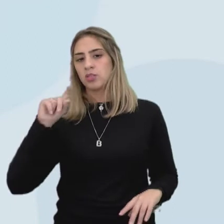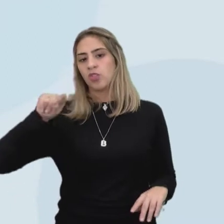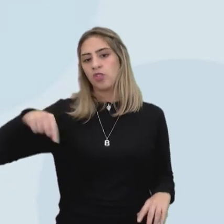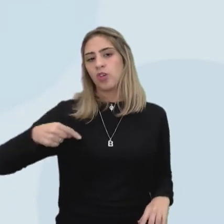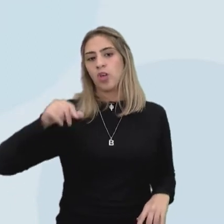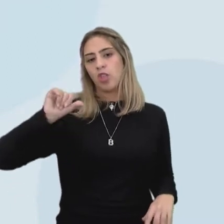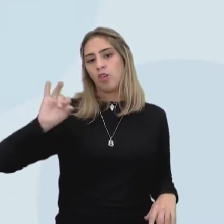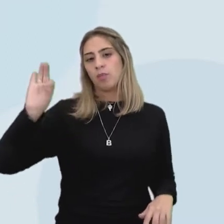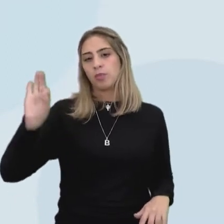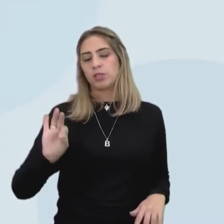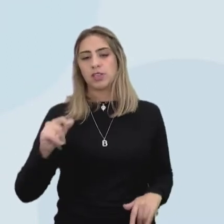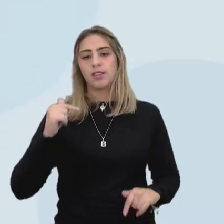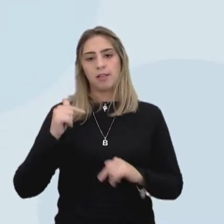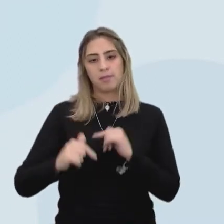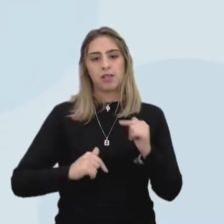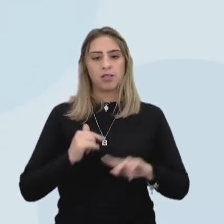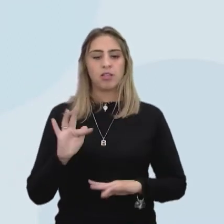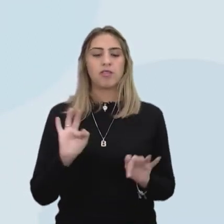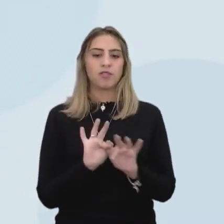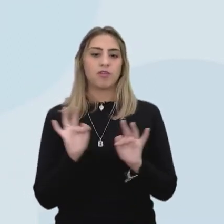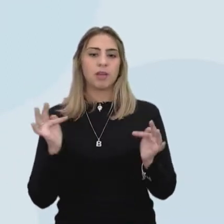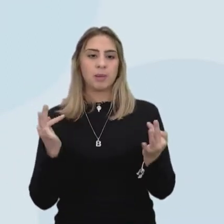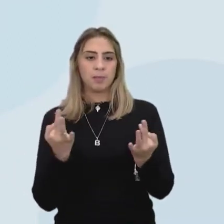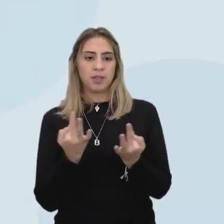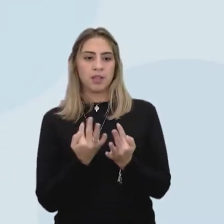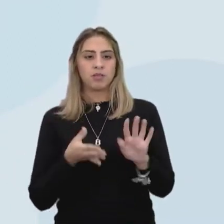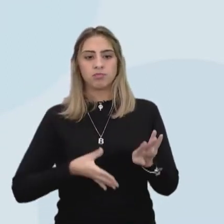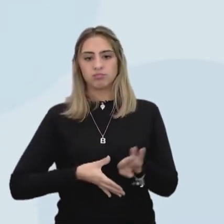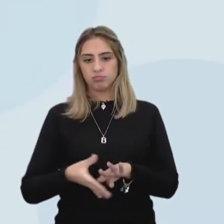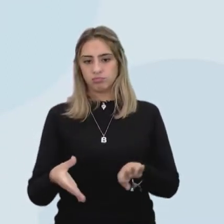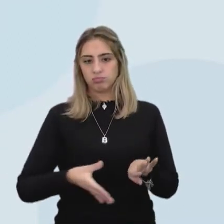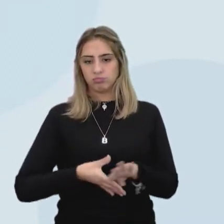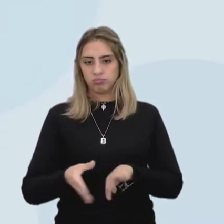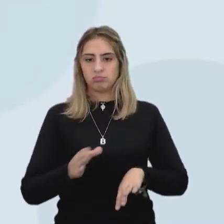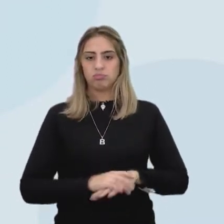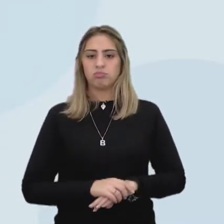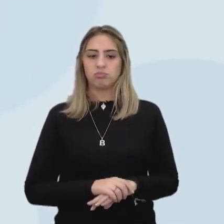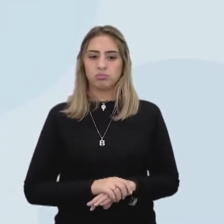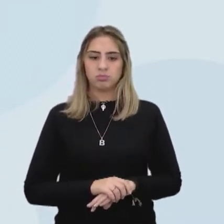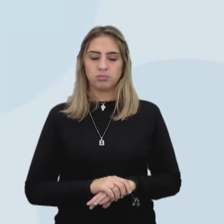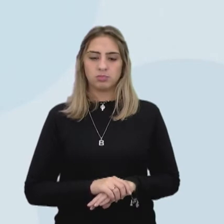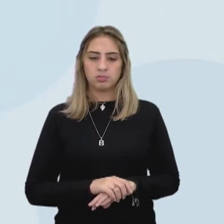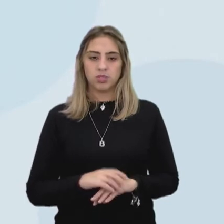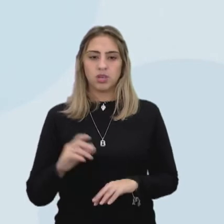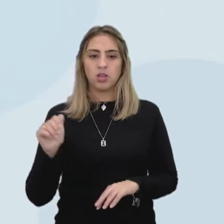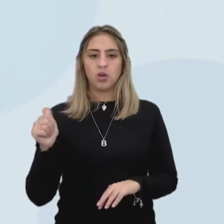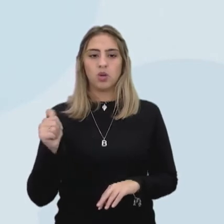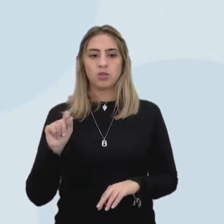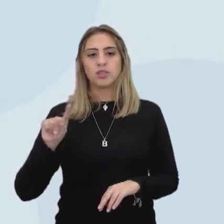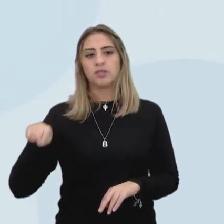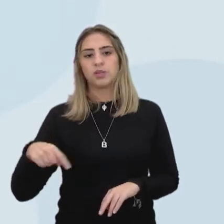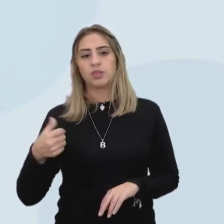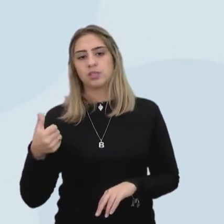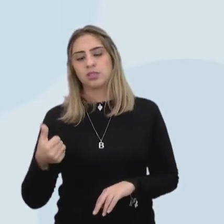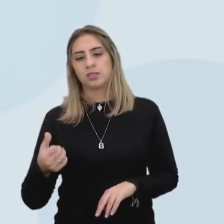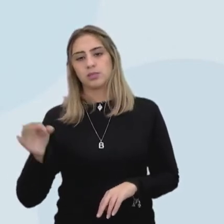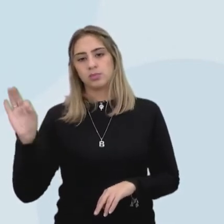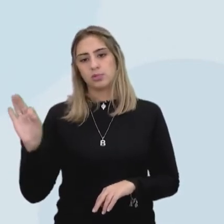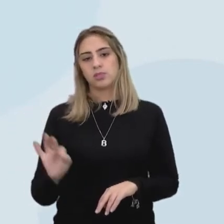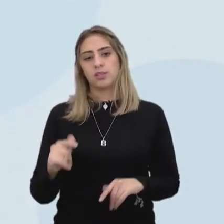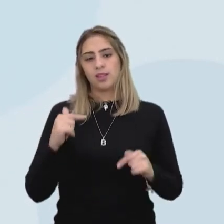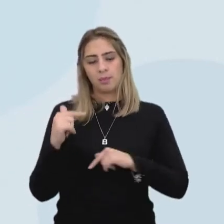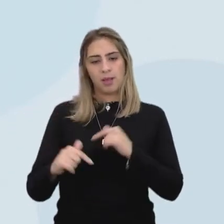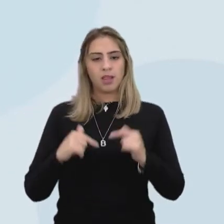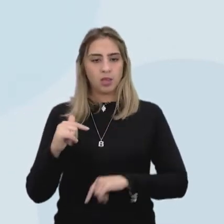5,9% de trabalhador da familiar auxiliar. Nós temos aí 11,6% de trabalhador